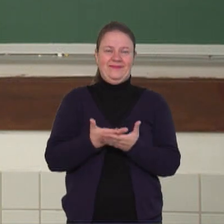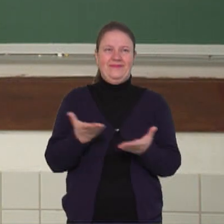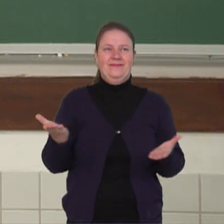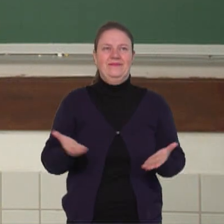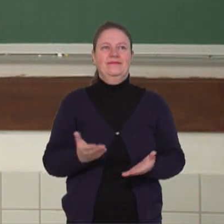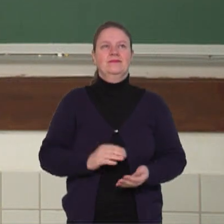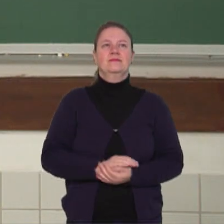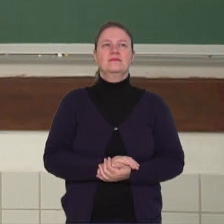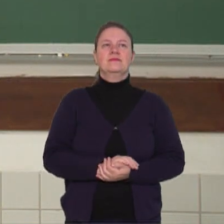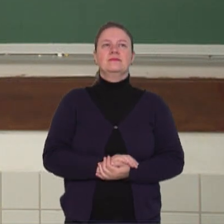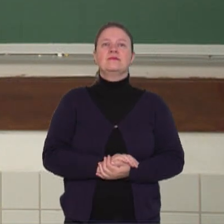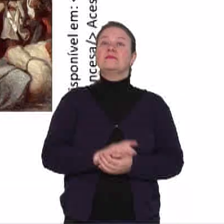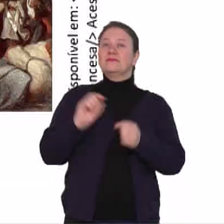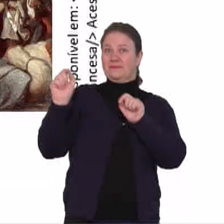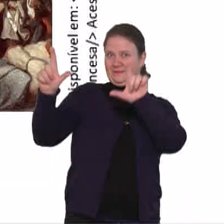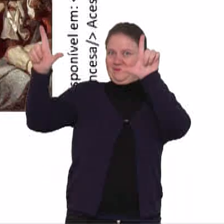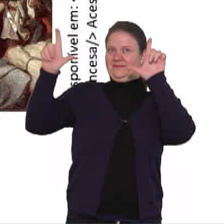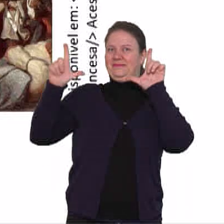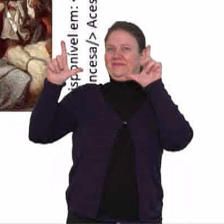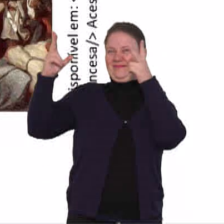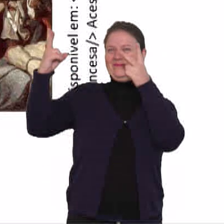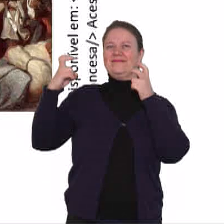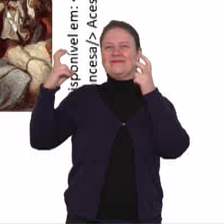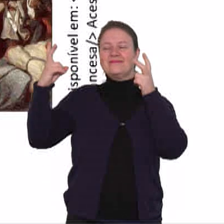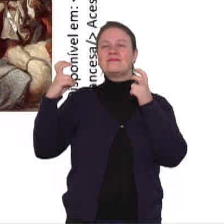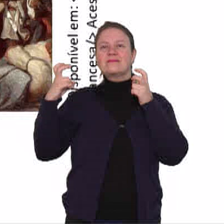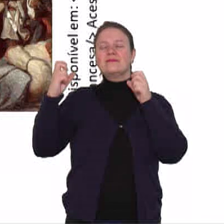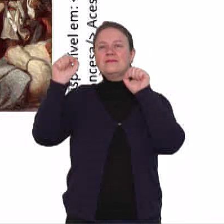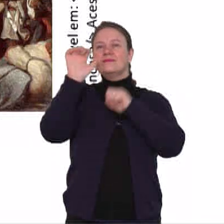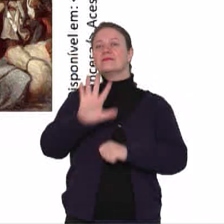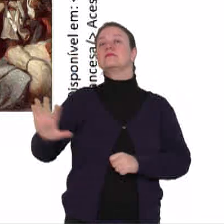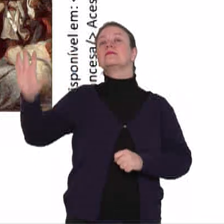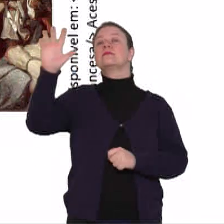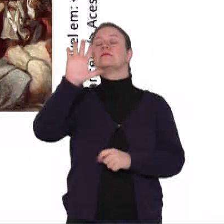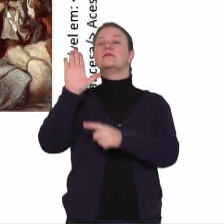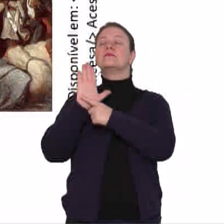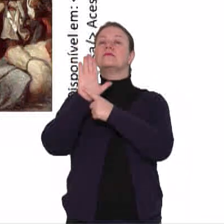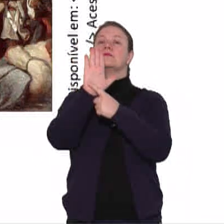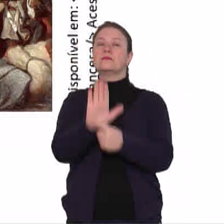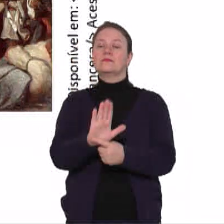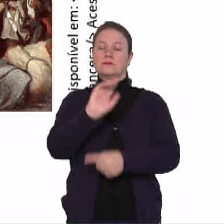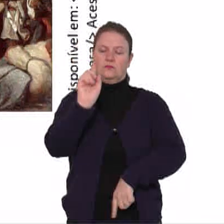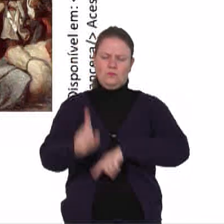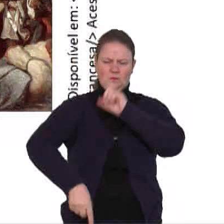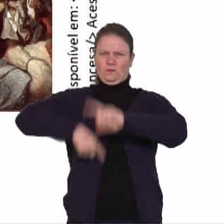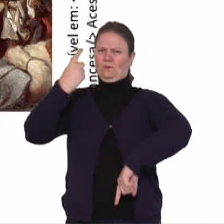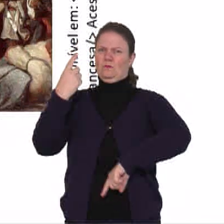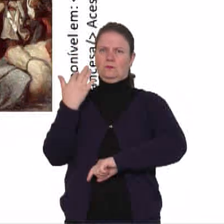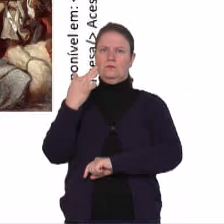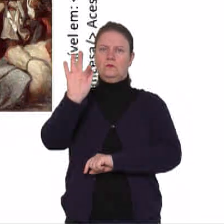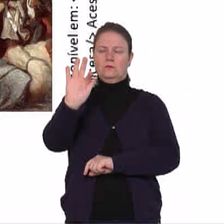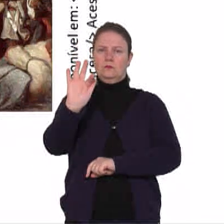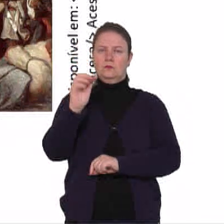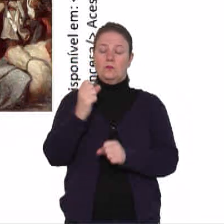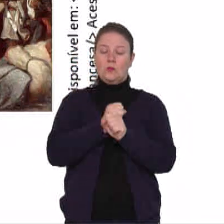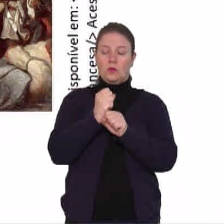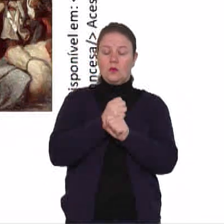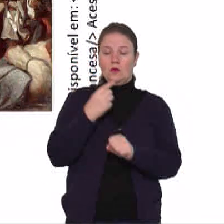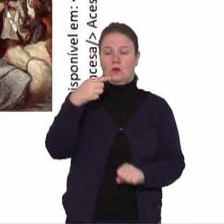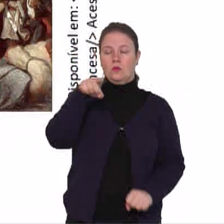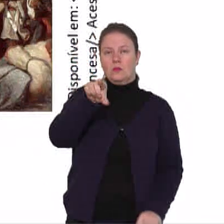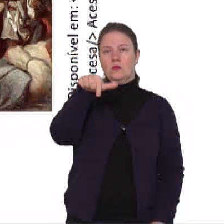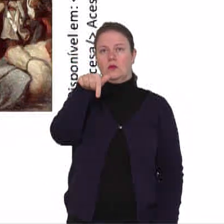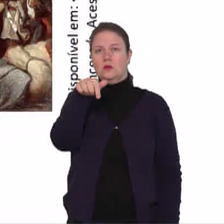hoje. Aqui a gente tem uma imagem que mostra a Revolução Francesa,